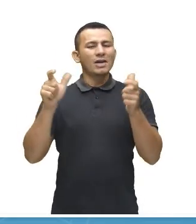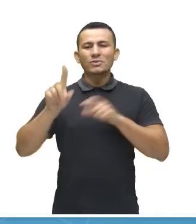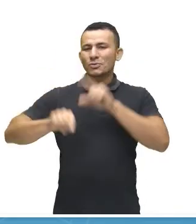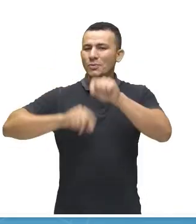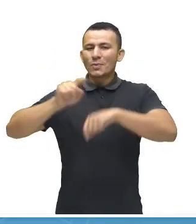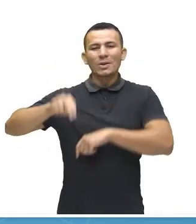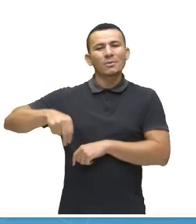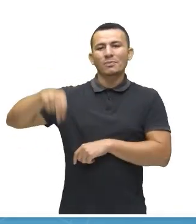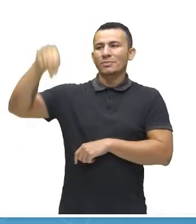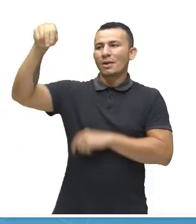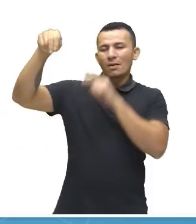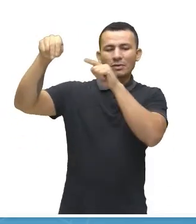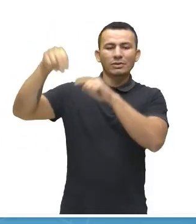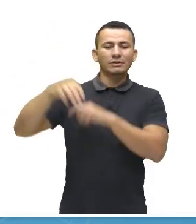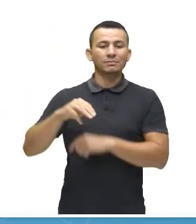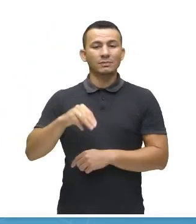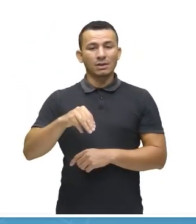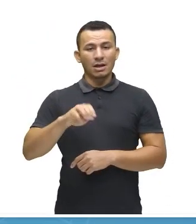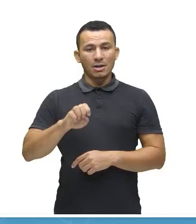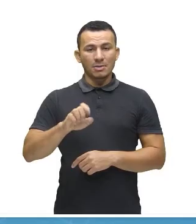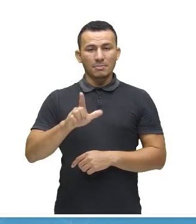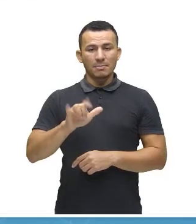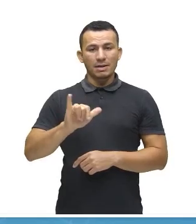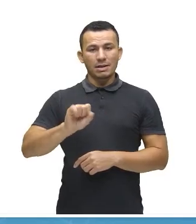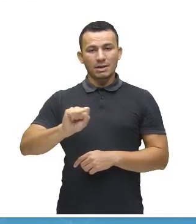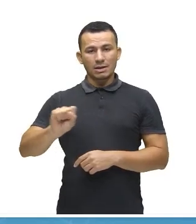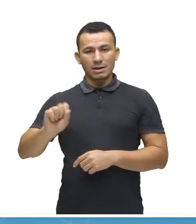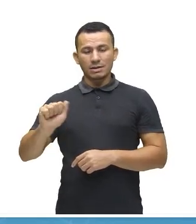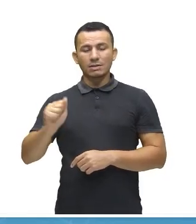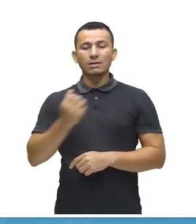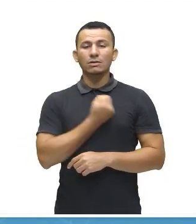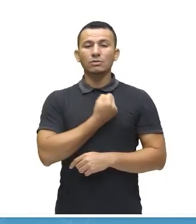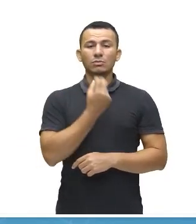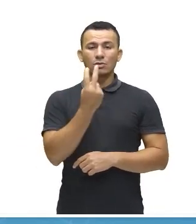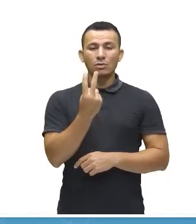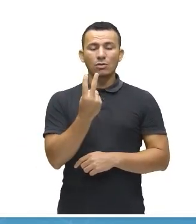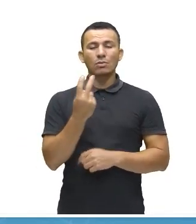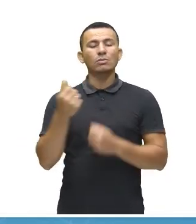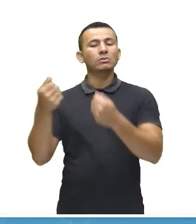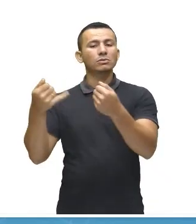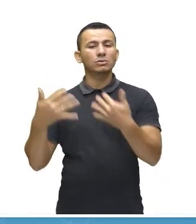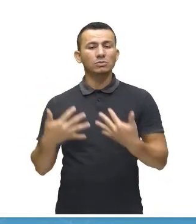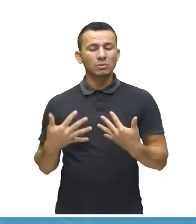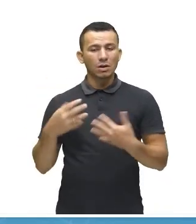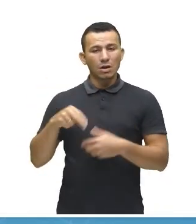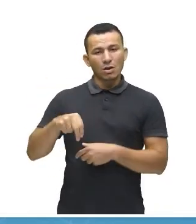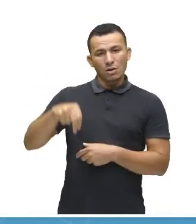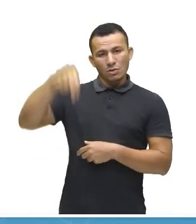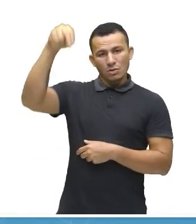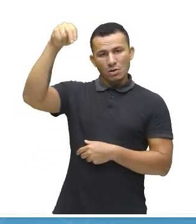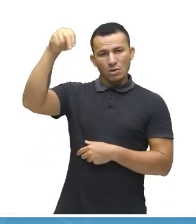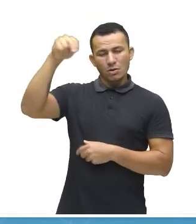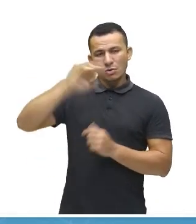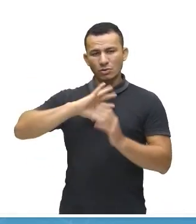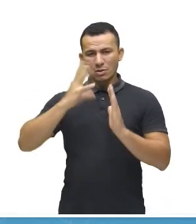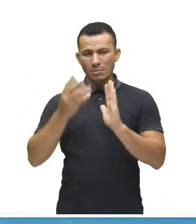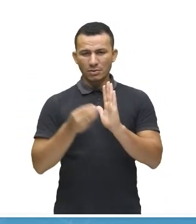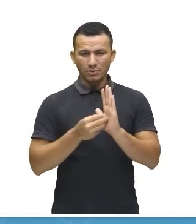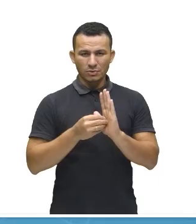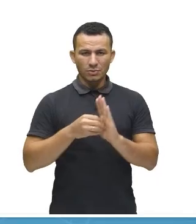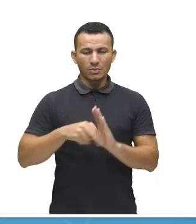norte. A Melissa colocou na questão 2, norte, Amazônia,